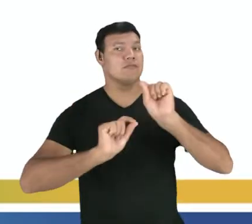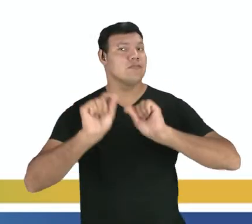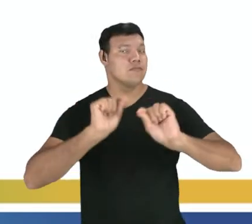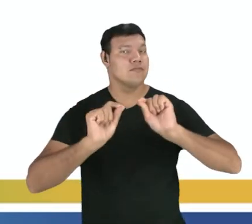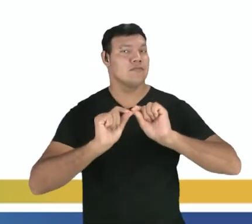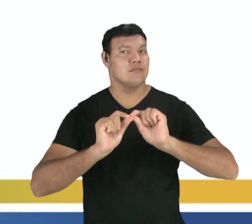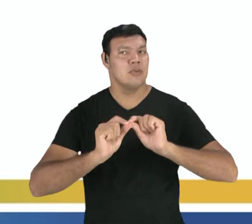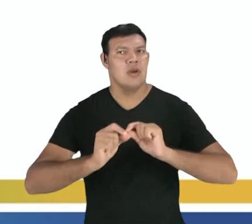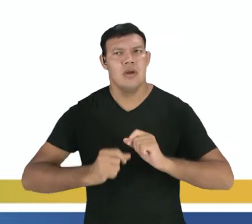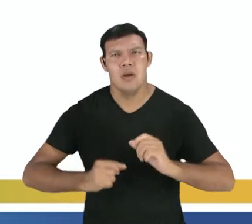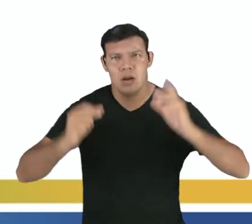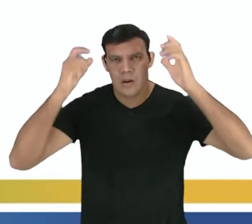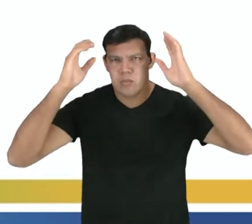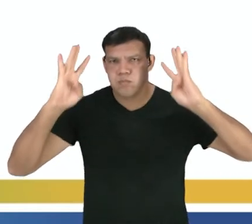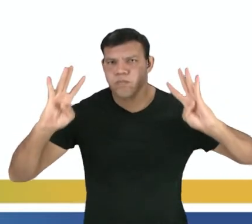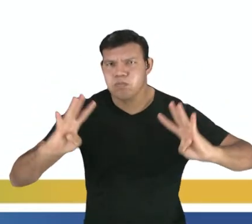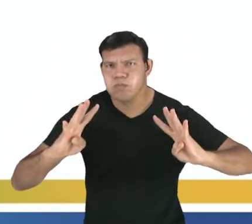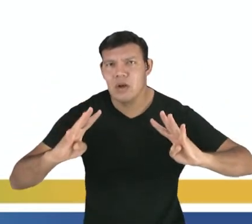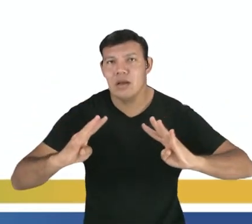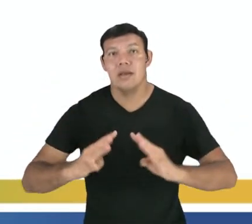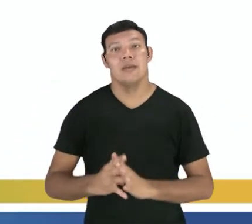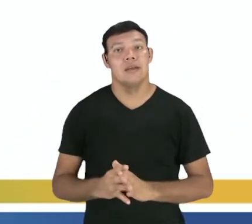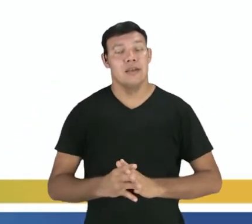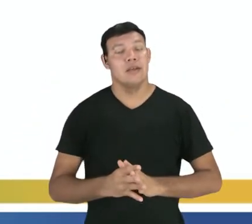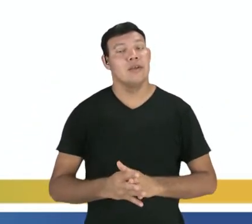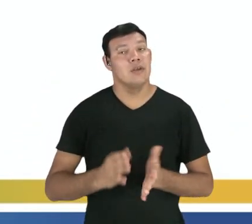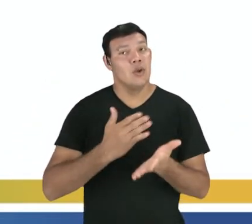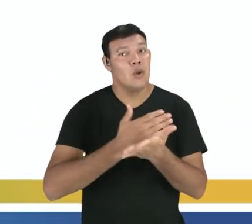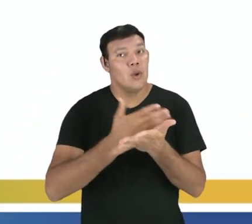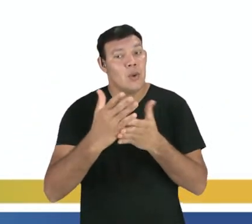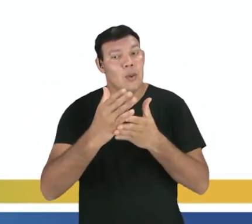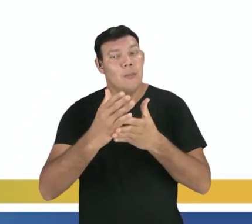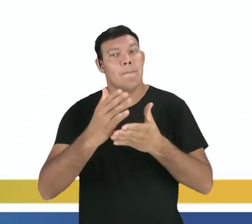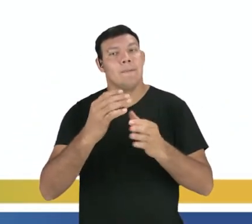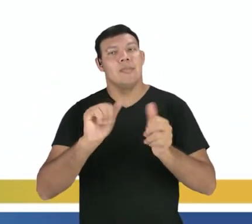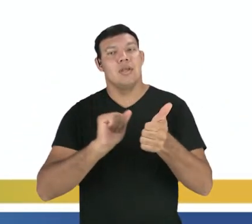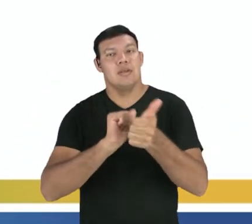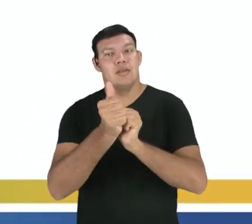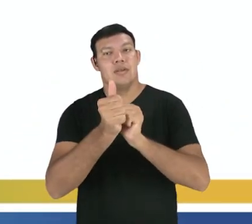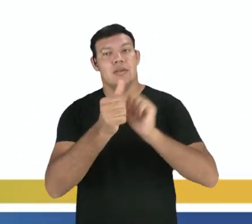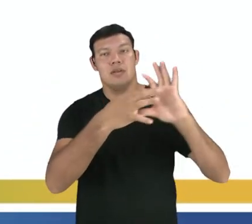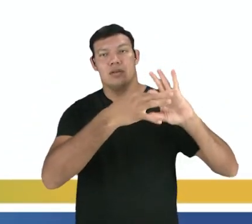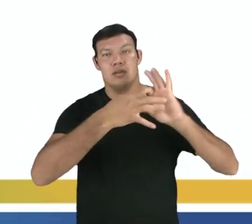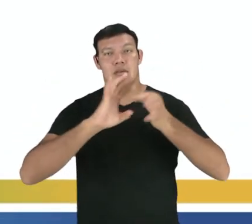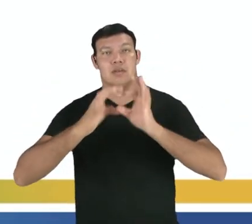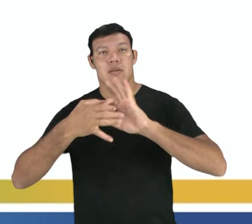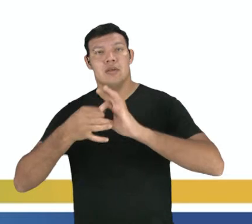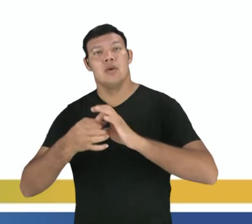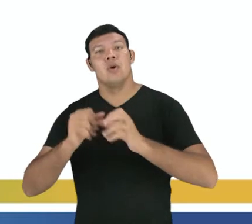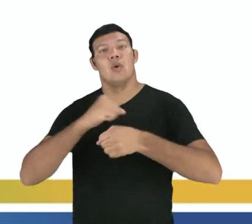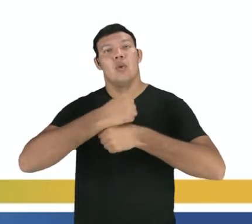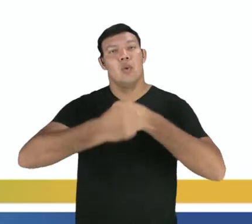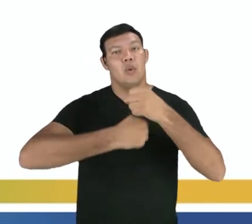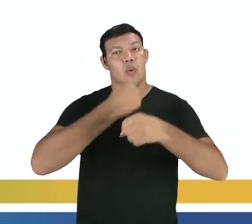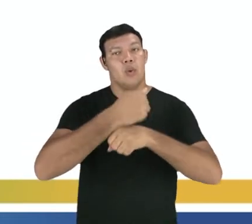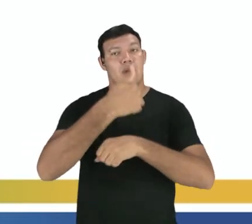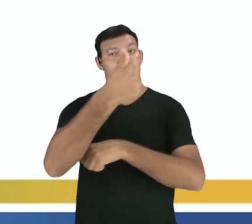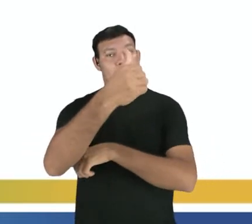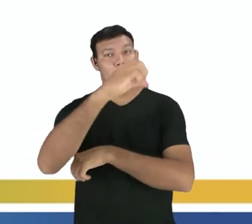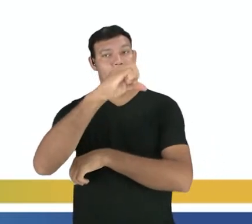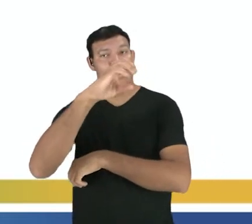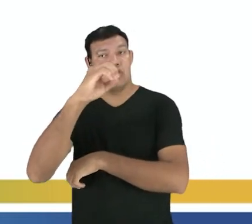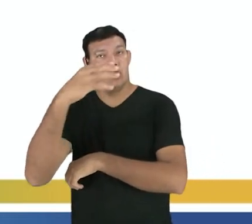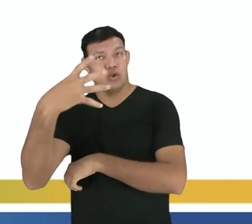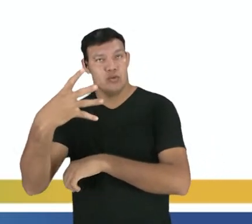futebol americano, é que ele fez a sua primeira aparição nos Jogos Olímpicos em 1904, e ele também apareceu nos Jogos